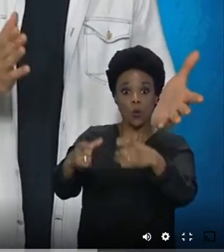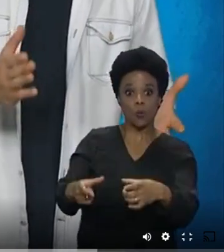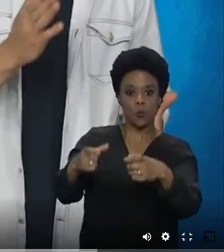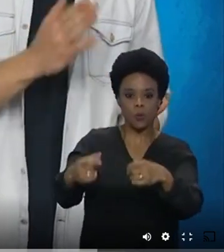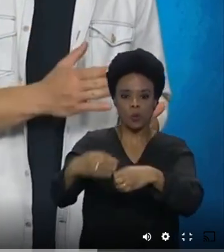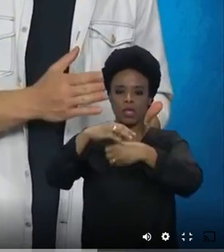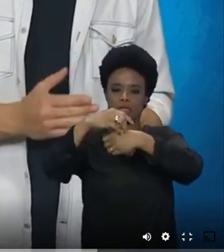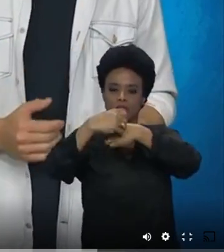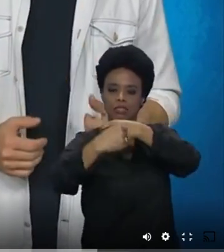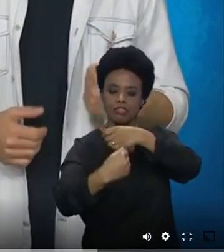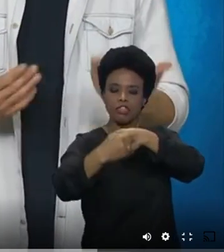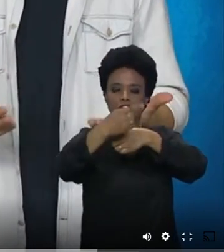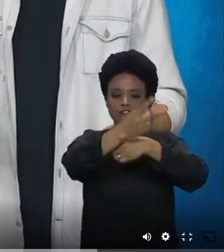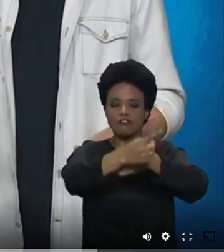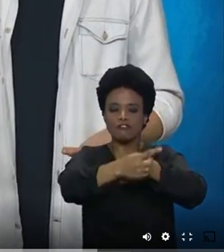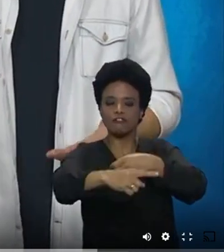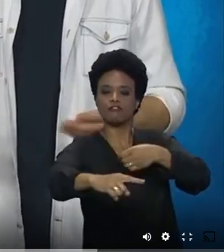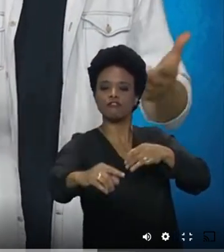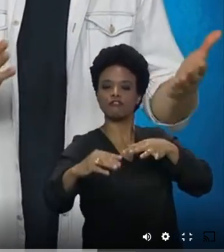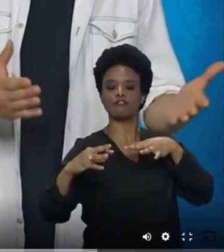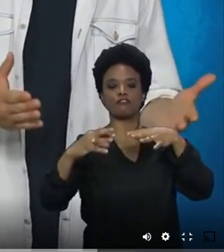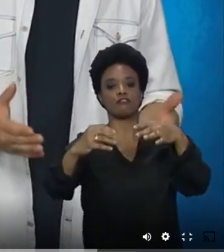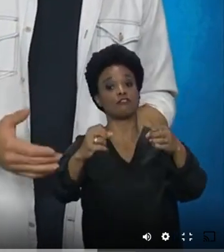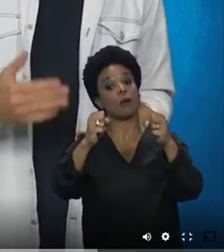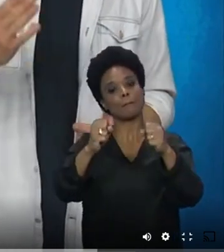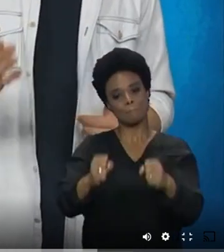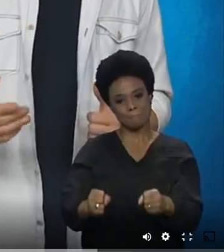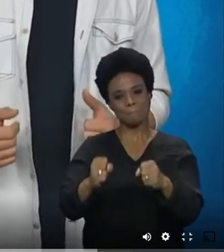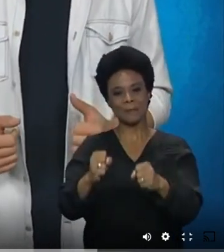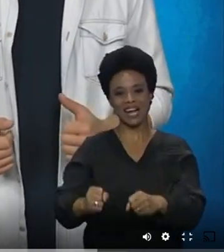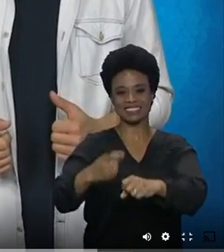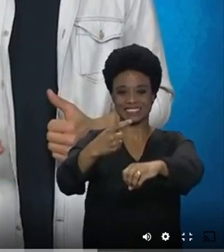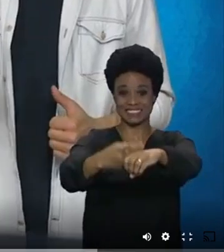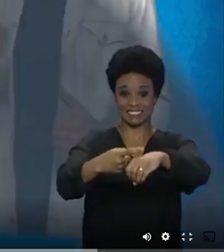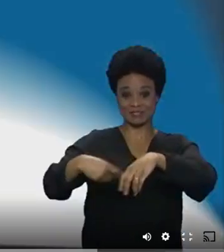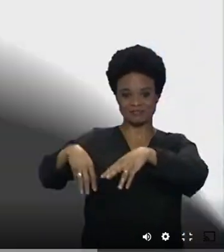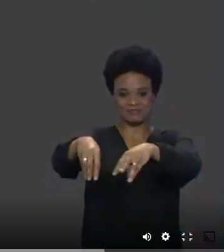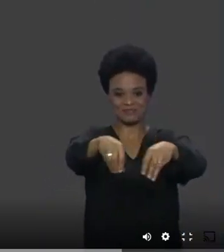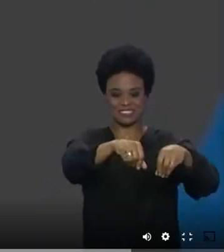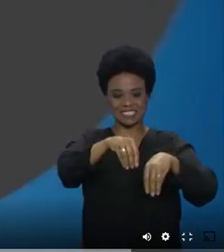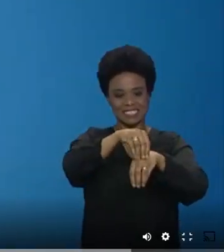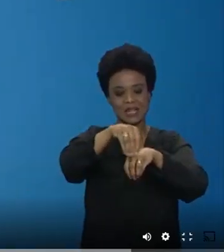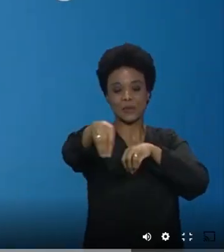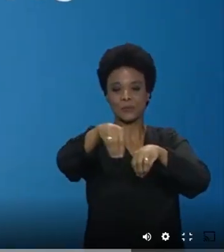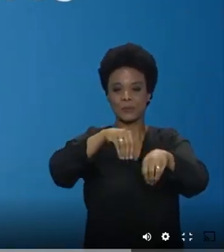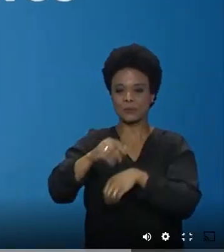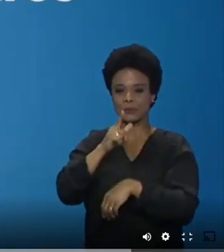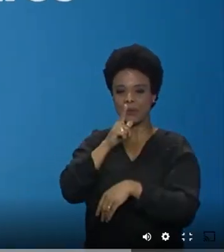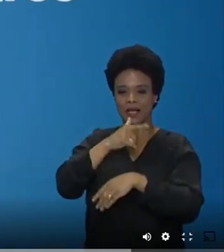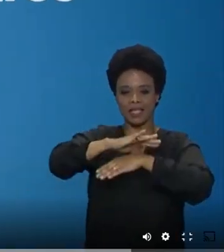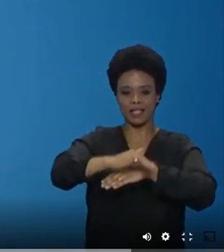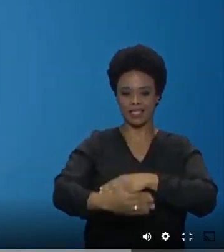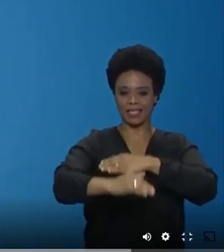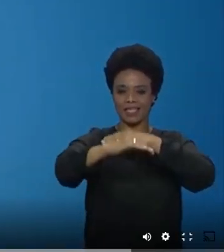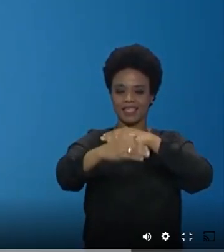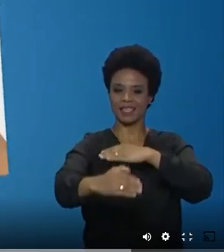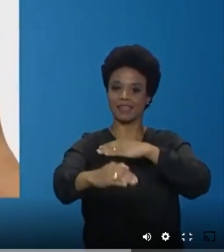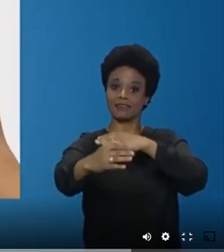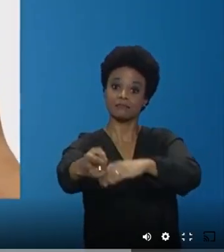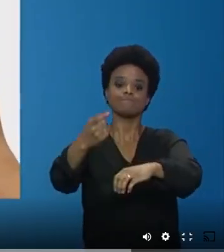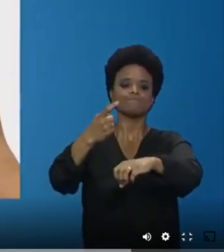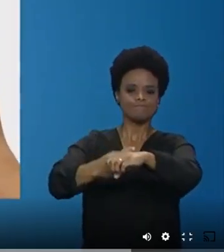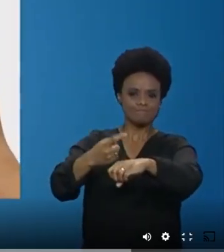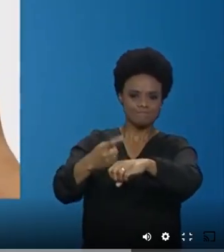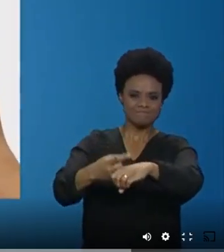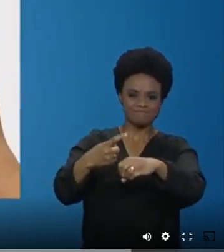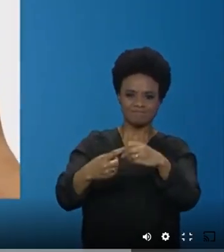final das partículas movidas e eles podem ser continentais, transicionais e marinhos. As rochas sedimentares podem ser